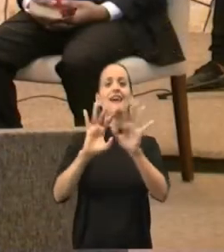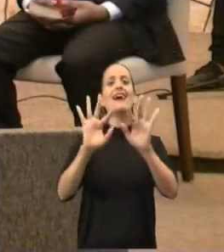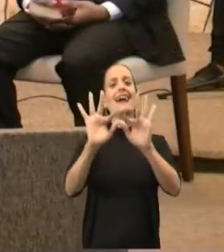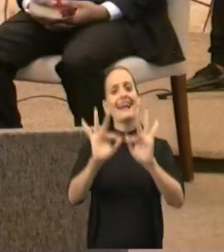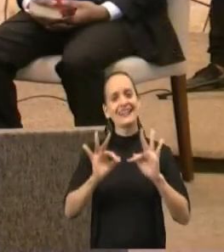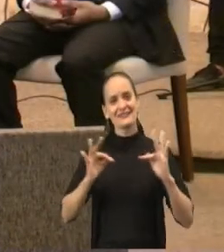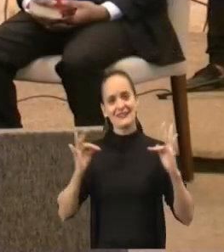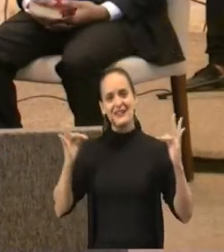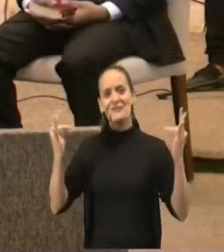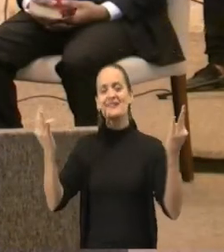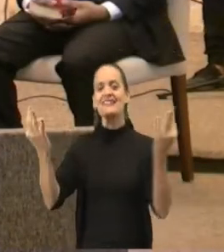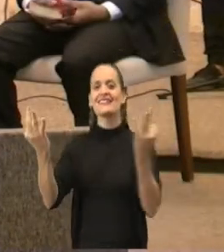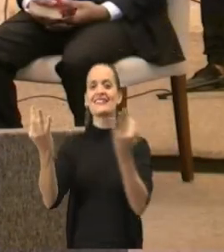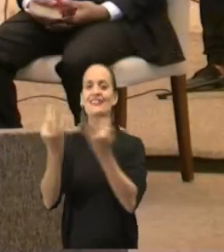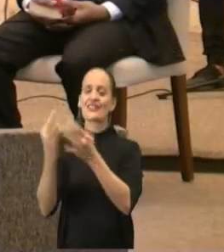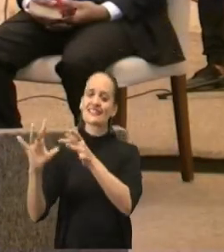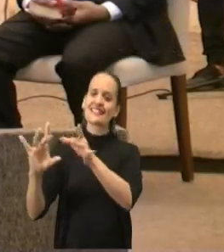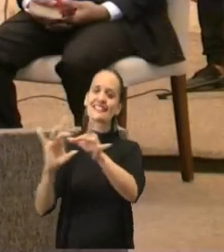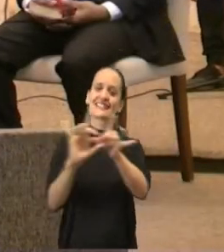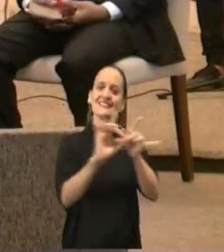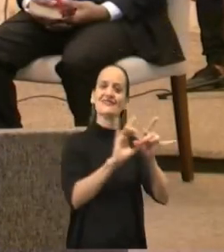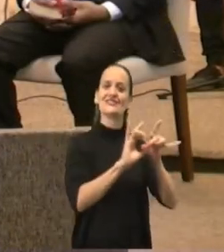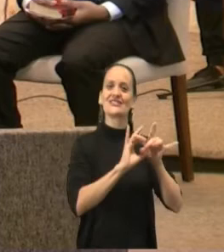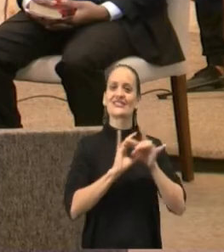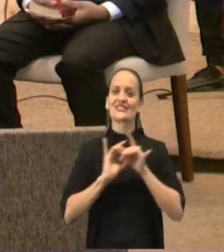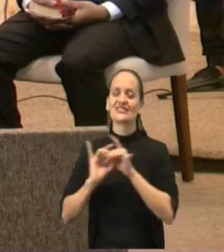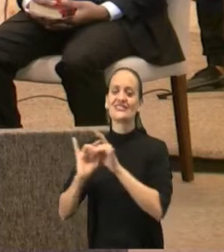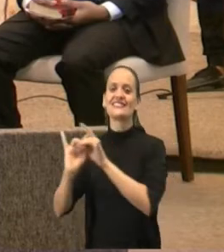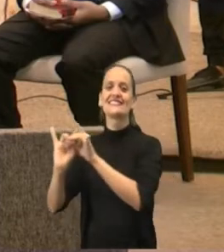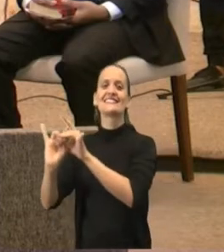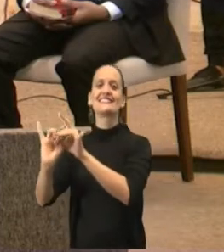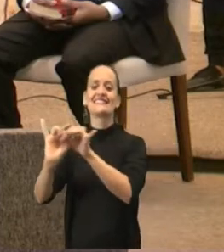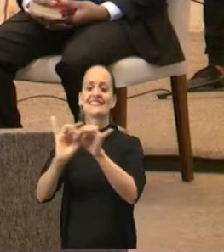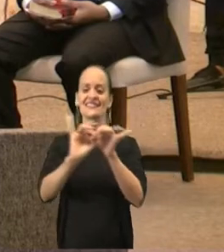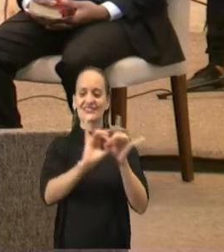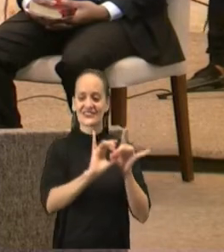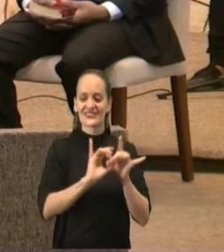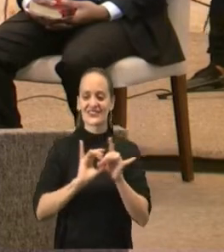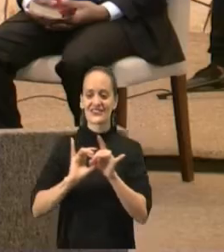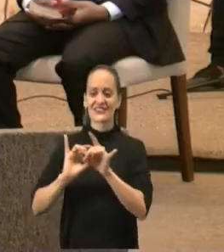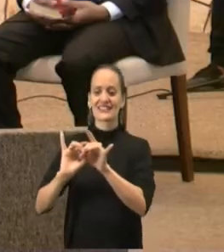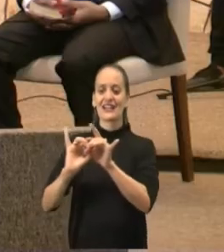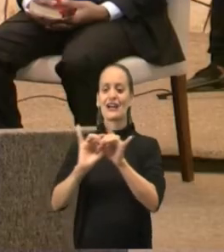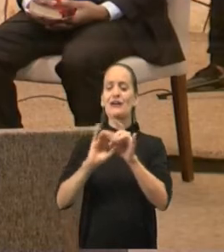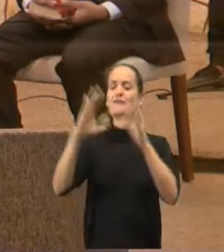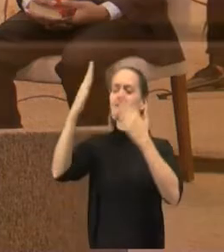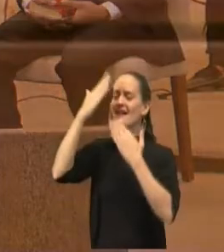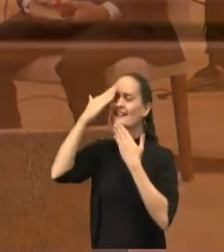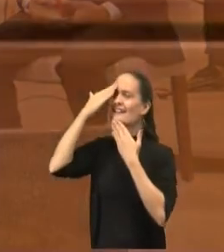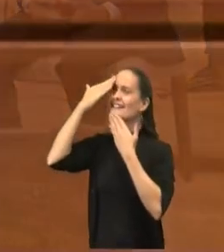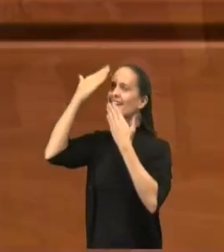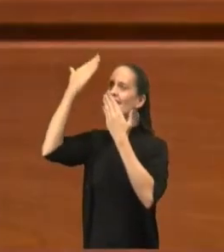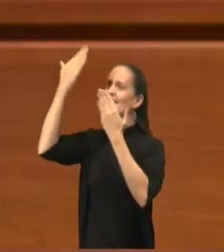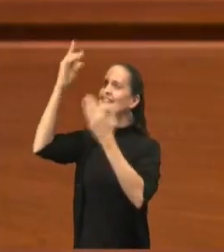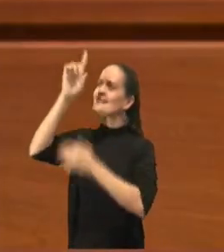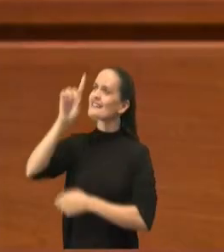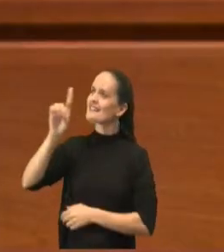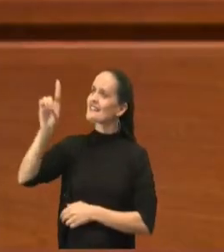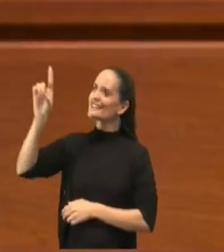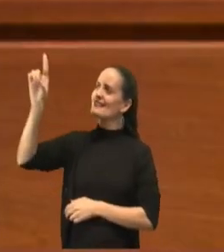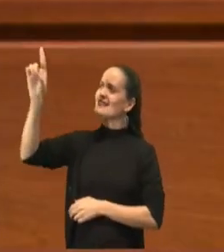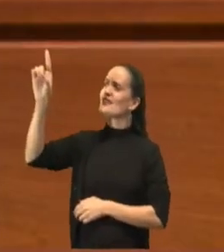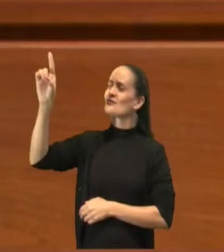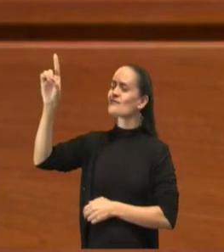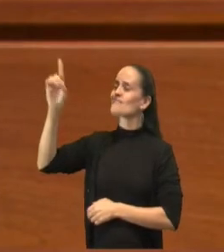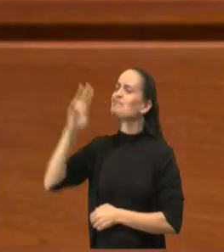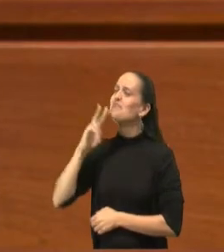unidos, em família nós estamos unidos, para agradecer